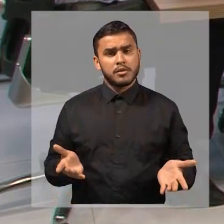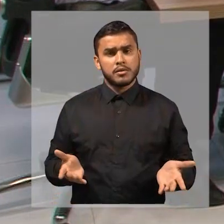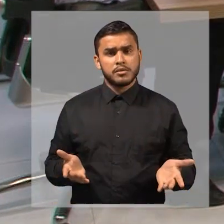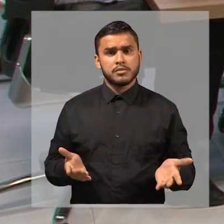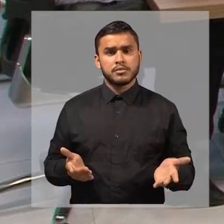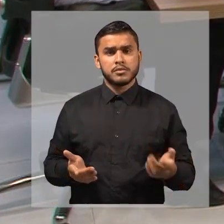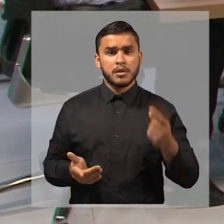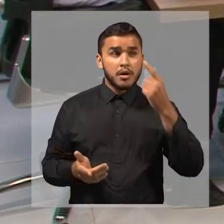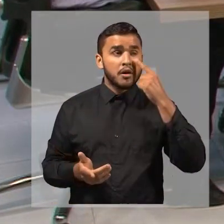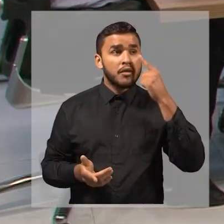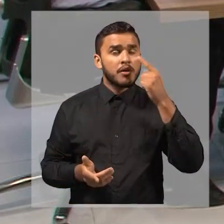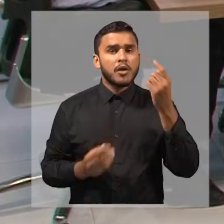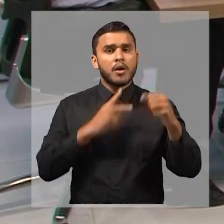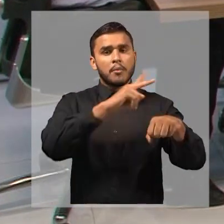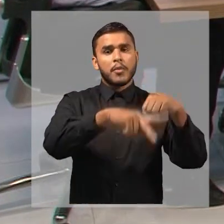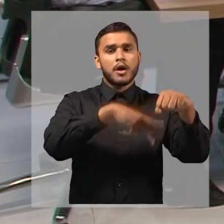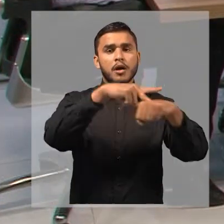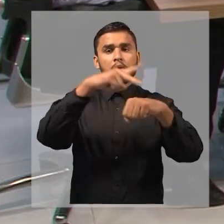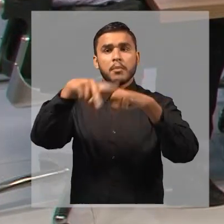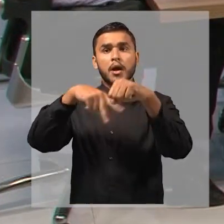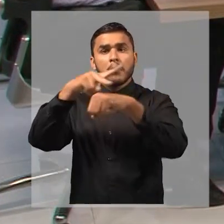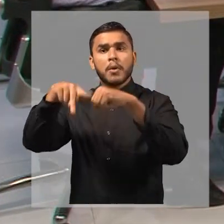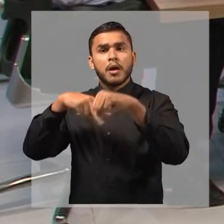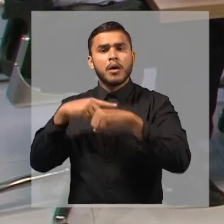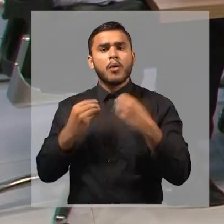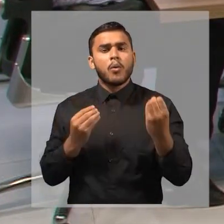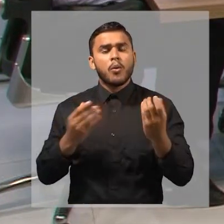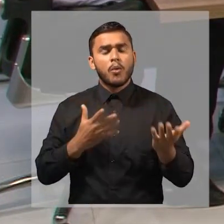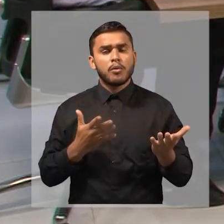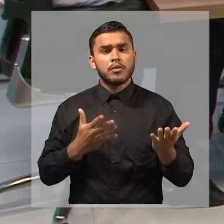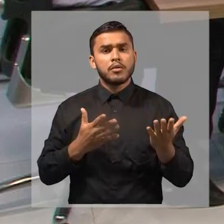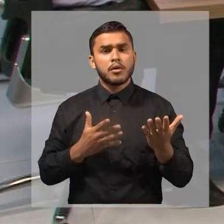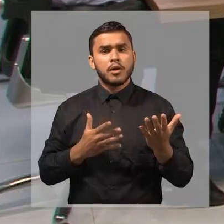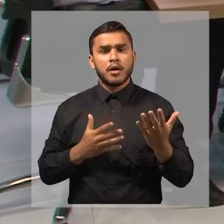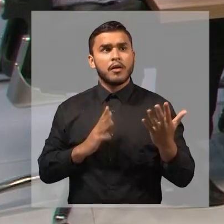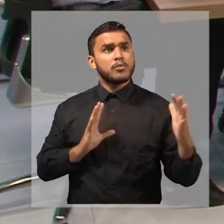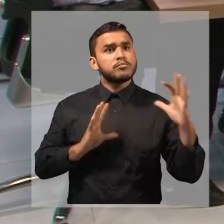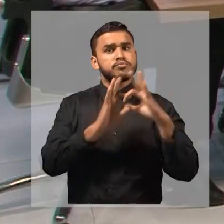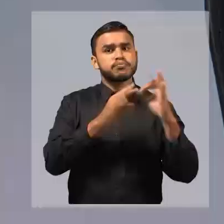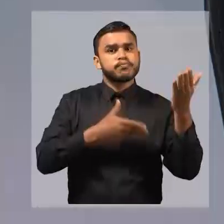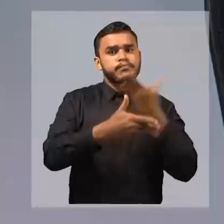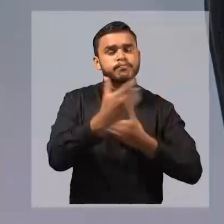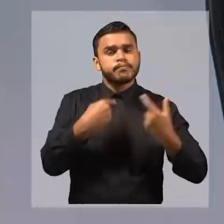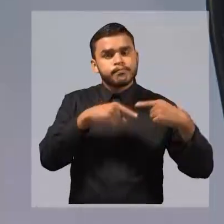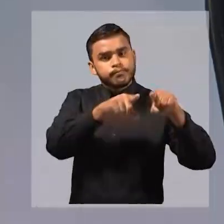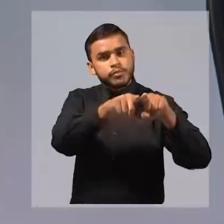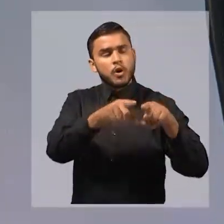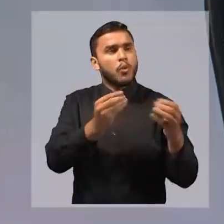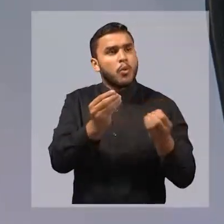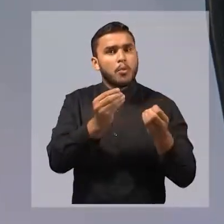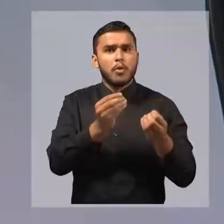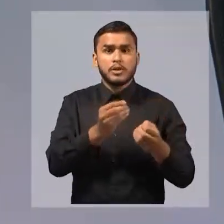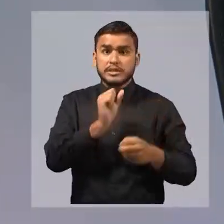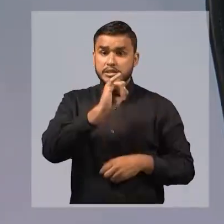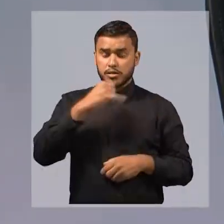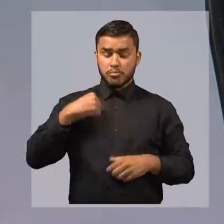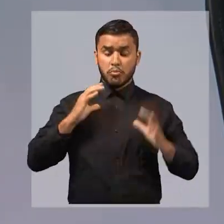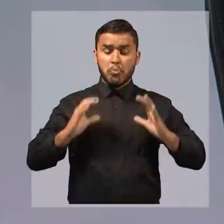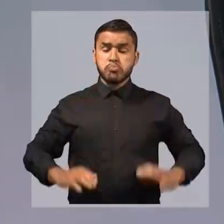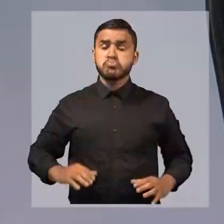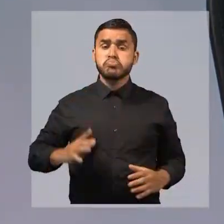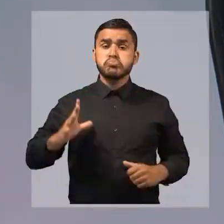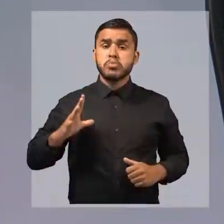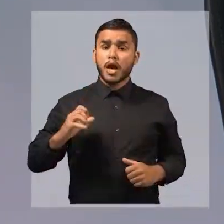externo. Você pensa o investimento de lá para cá, ele vai estar olhando para o que é que eu tenho de mão de obra qualificada no longo prazo, as parcerias que podem ser